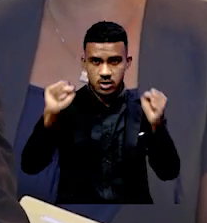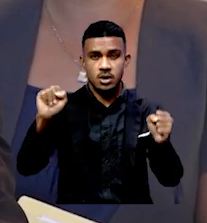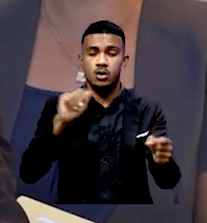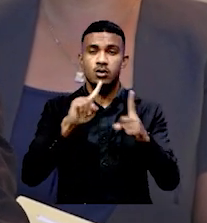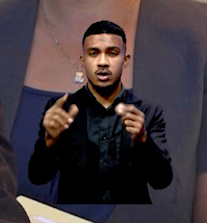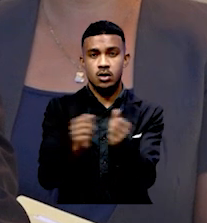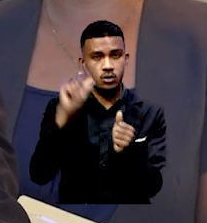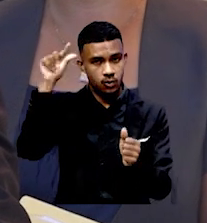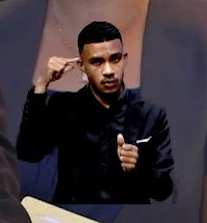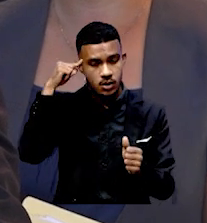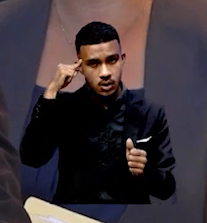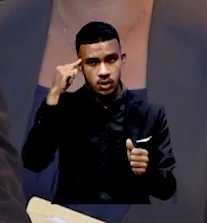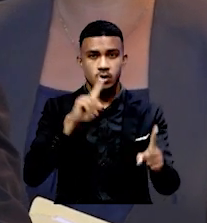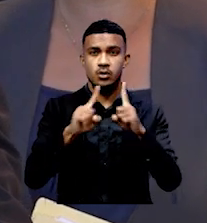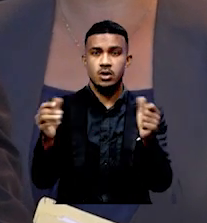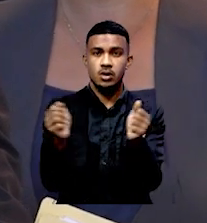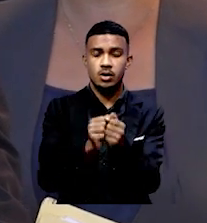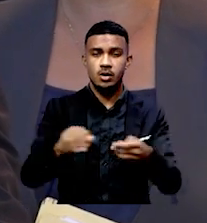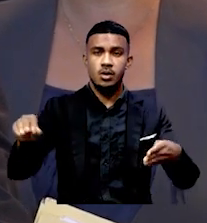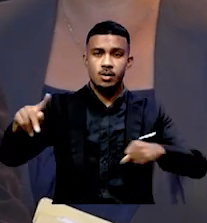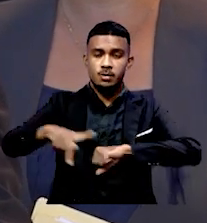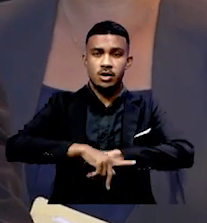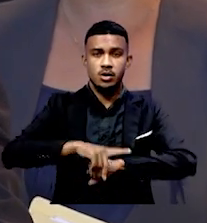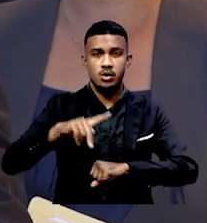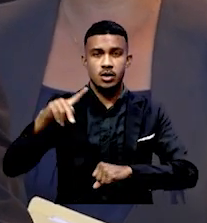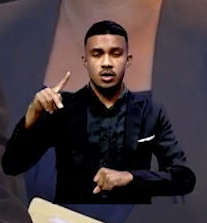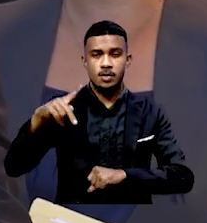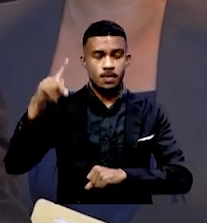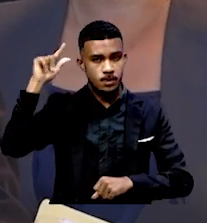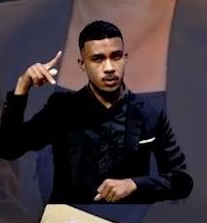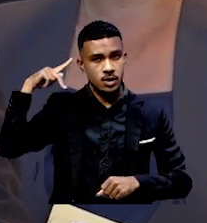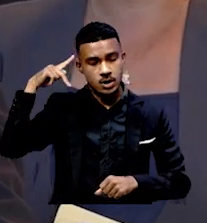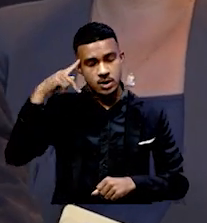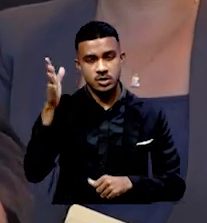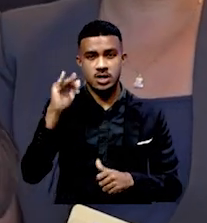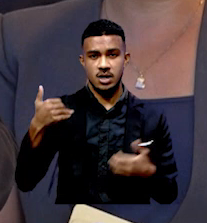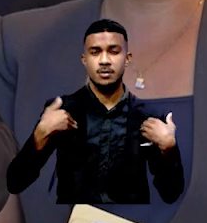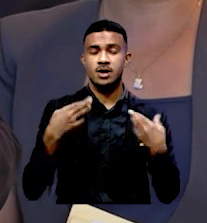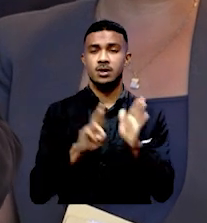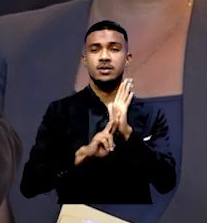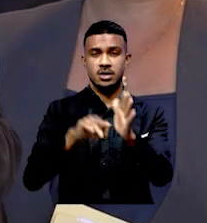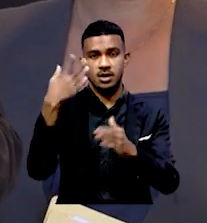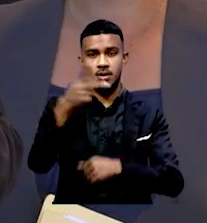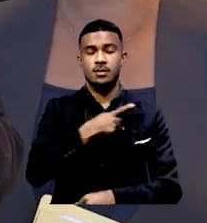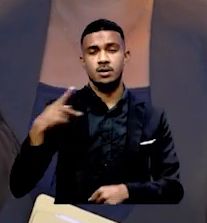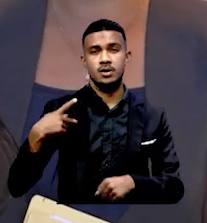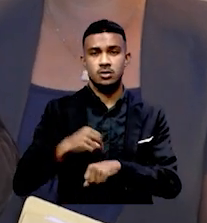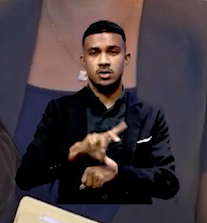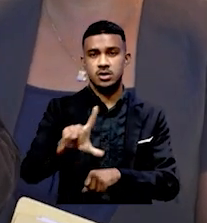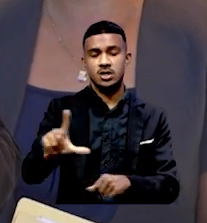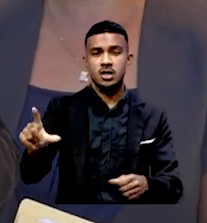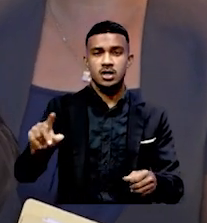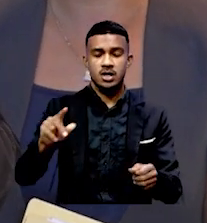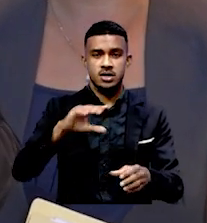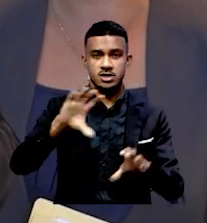depois de consulta ao partidos políticos, sendo mesmo representado e a Parlamento Nacional. Está halo ter serviço preparativo,